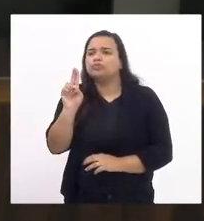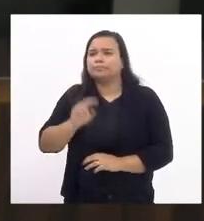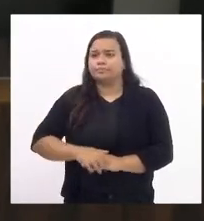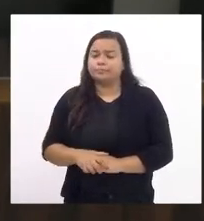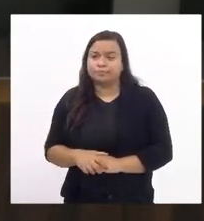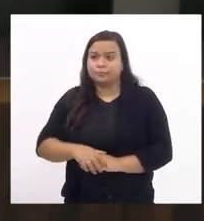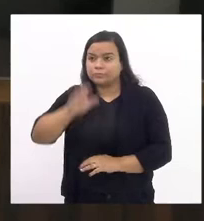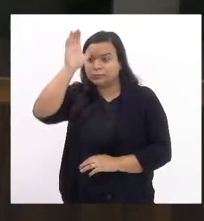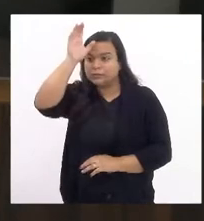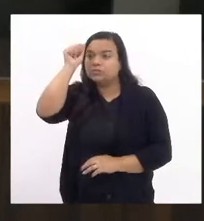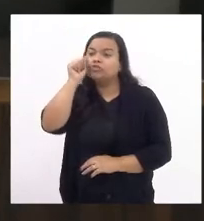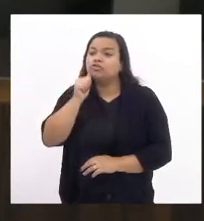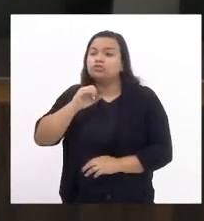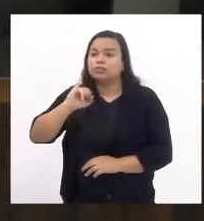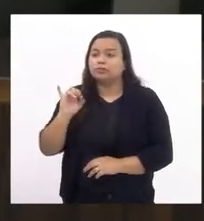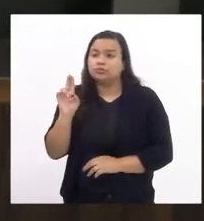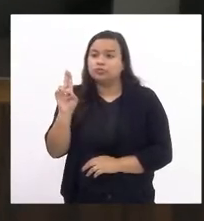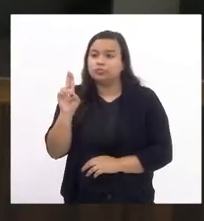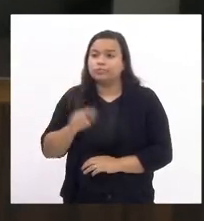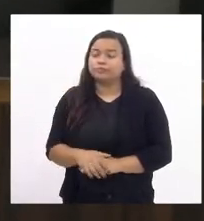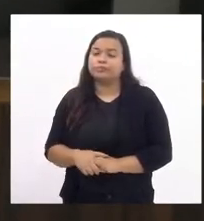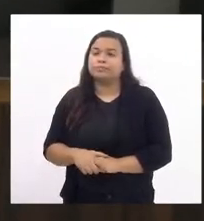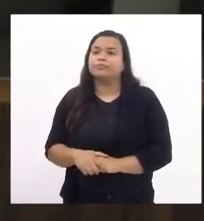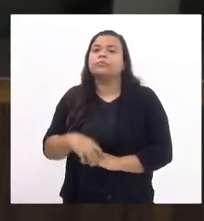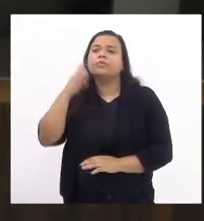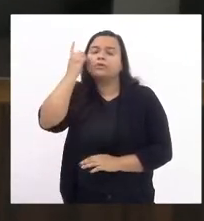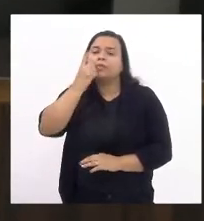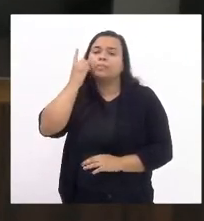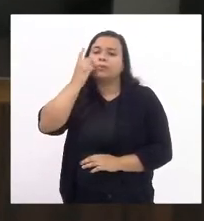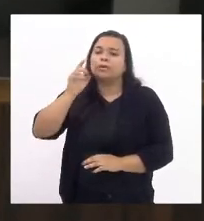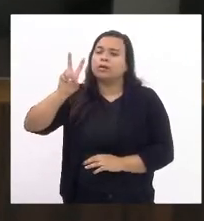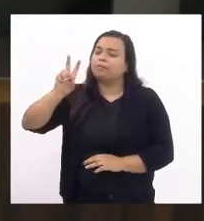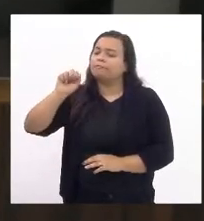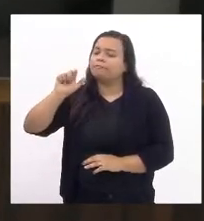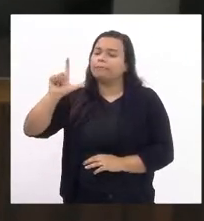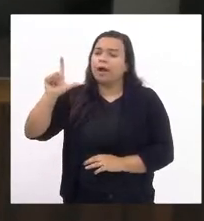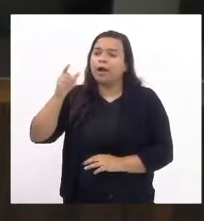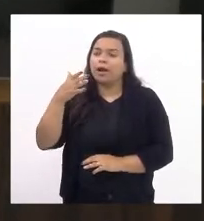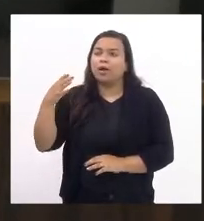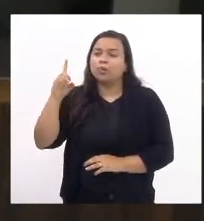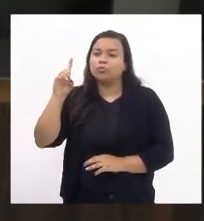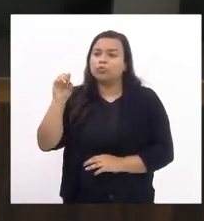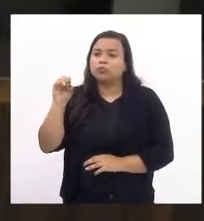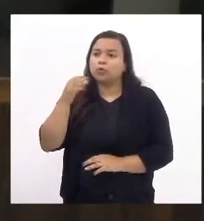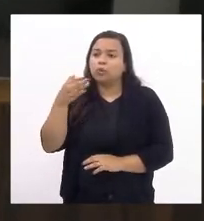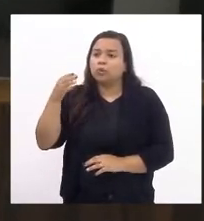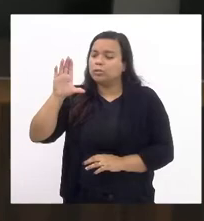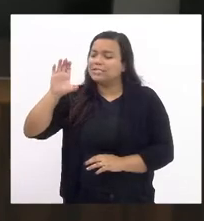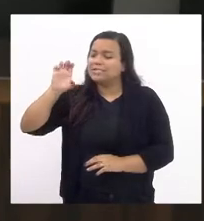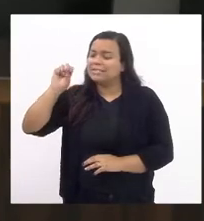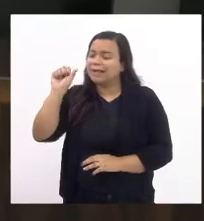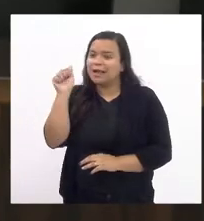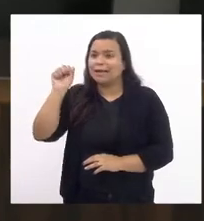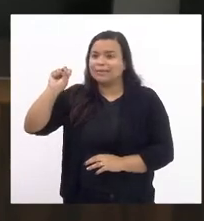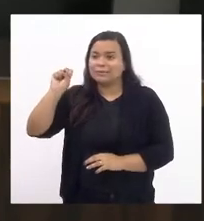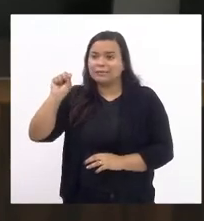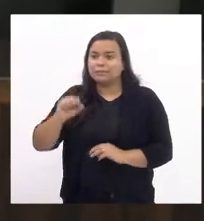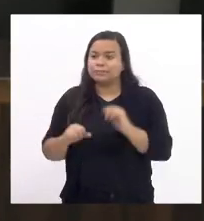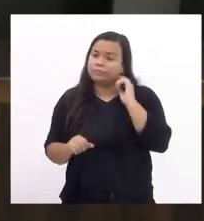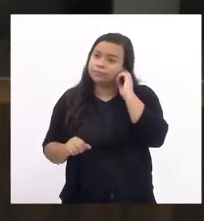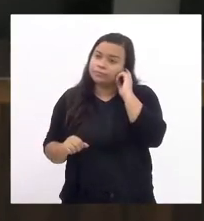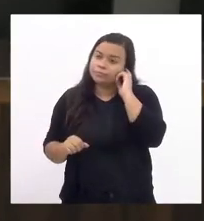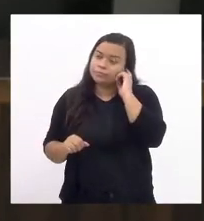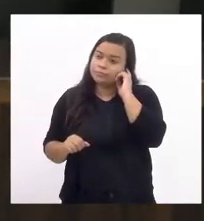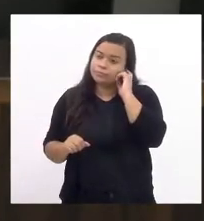Deputada Tia Ju. Deputado Valdo Ceasa. Deputado Valdo Ceasa. Deputado